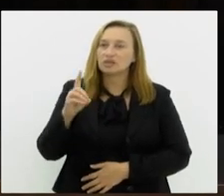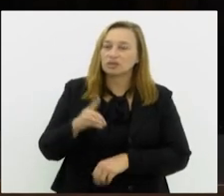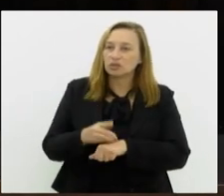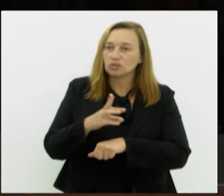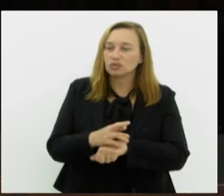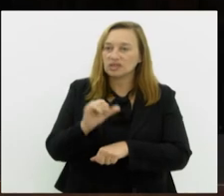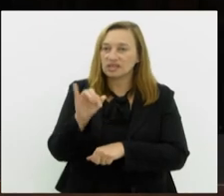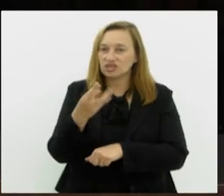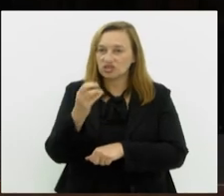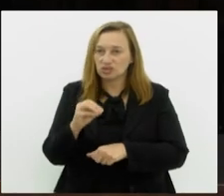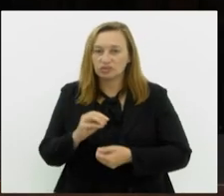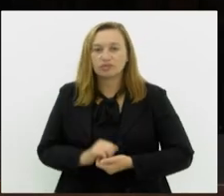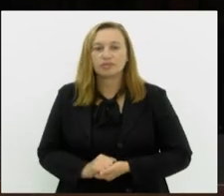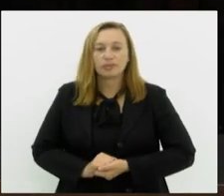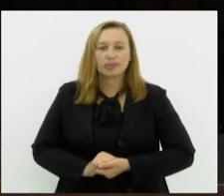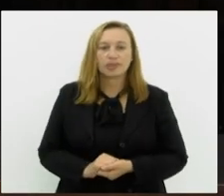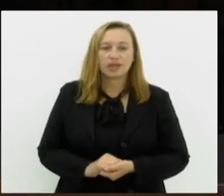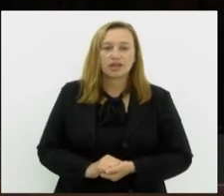Serginho.